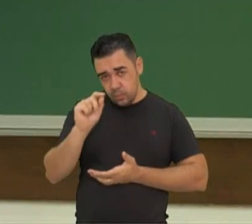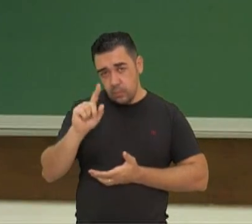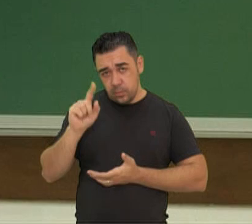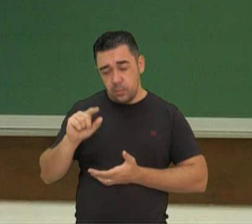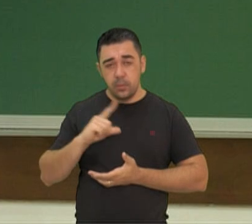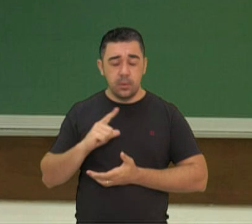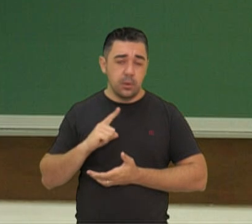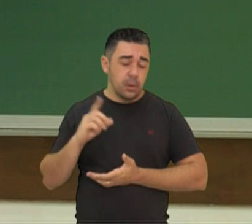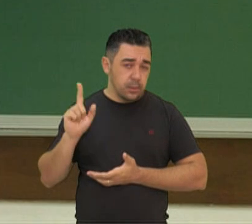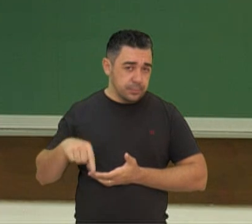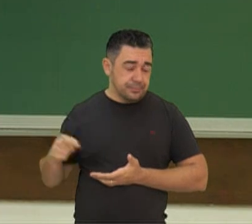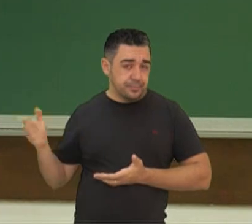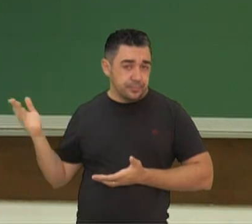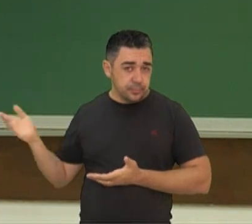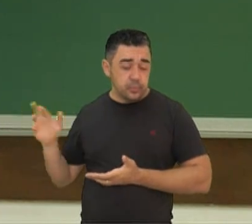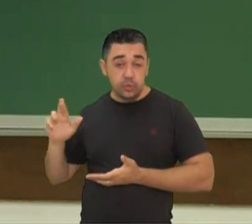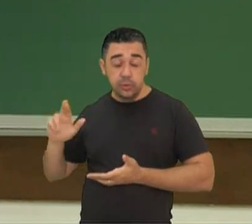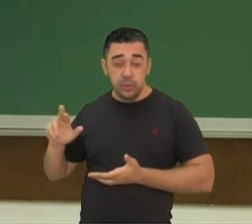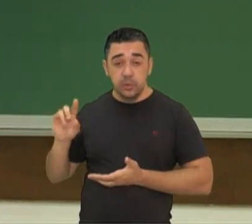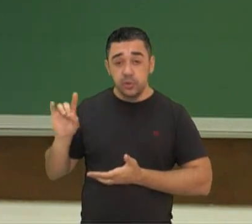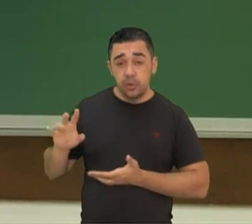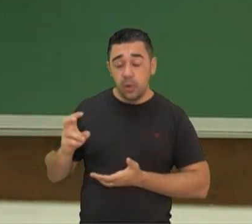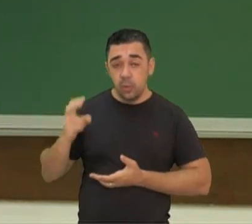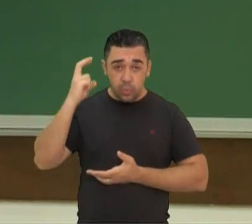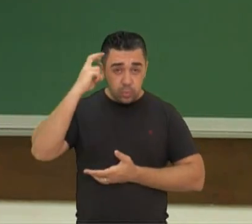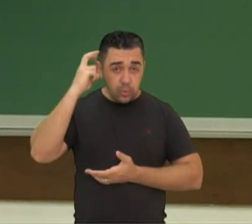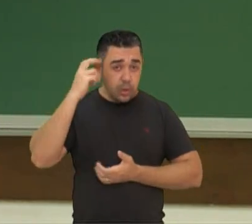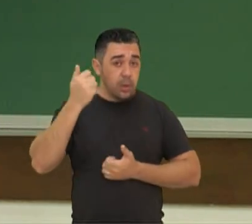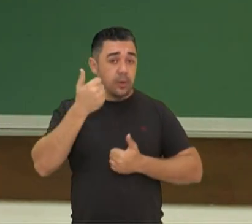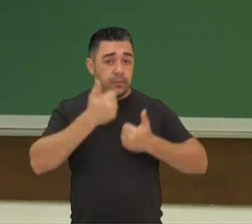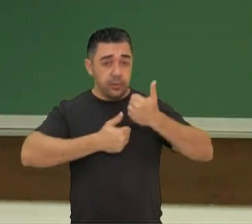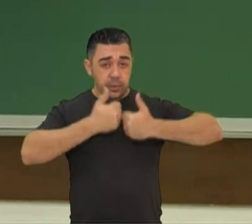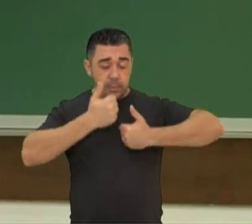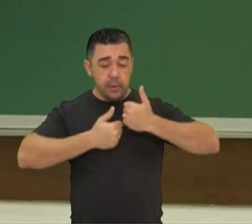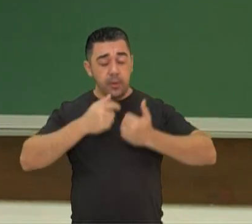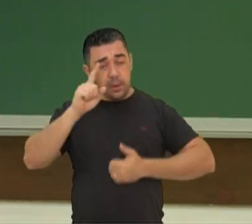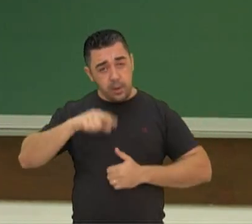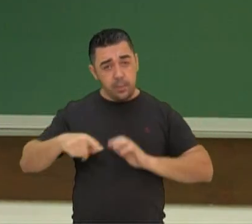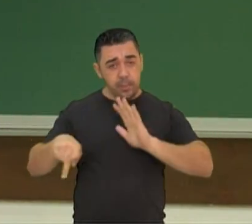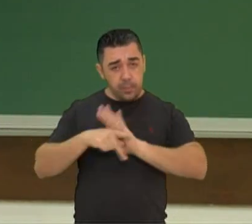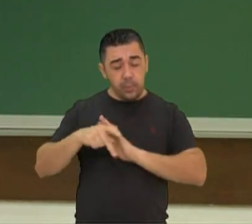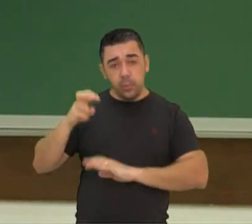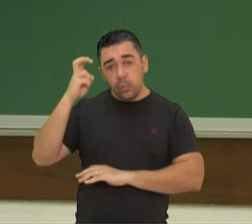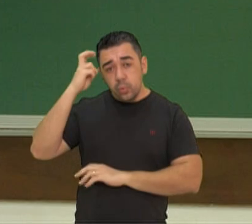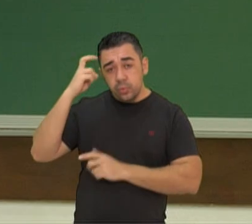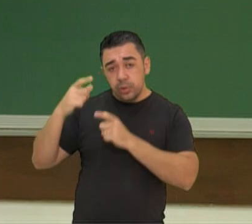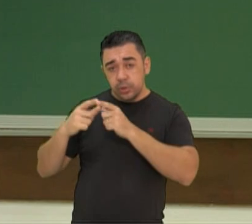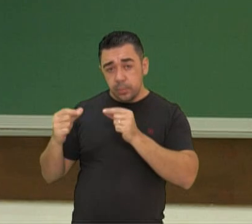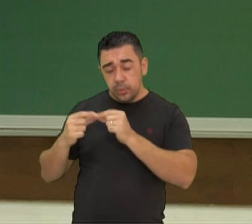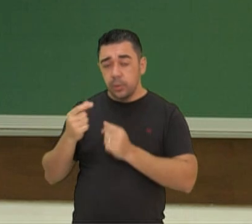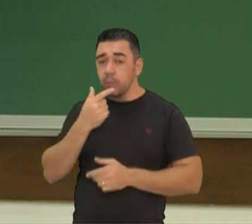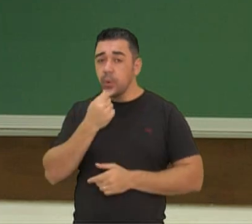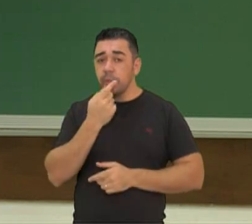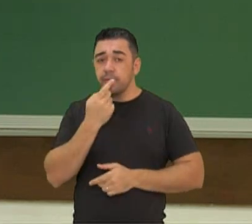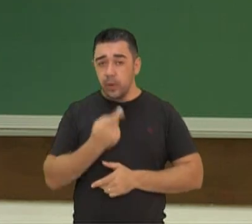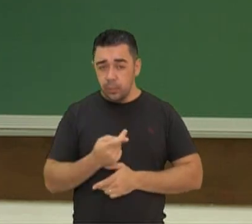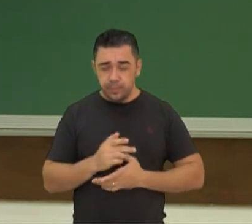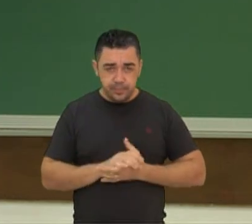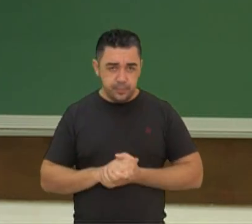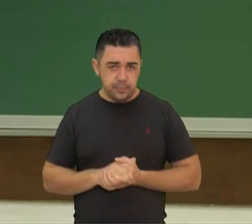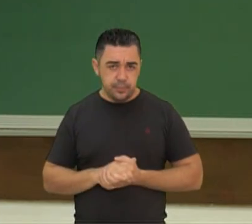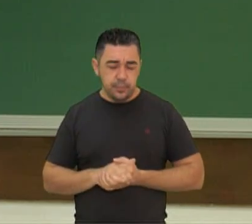trecho, não é apenas parte da cultura do futebol, mas parte da cultura japonesa, disse o jornalista. Como a fala